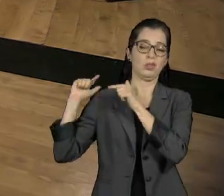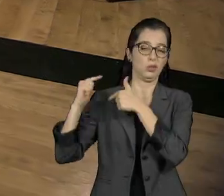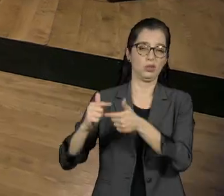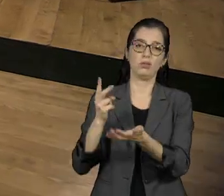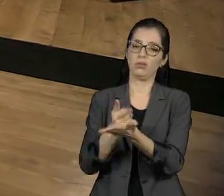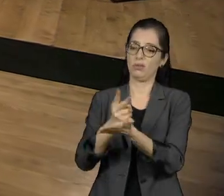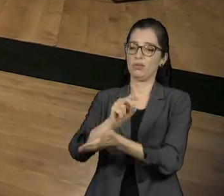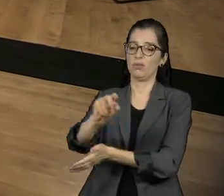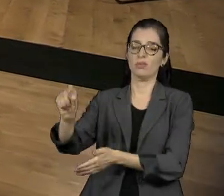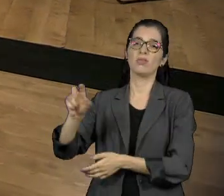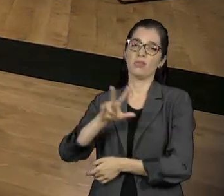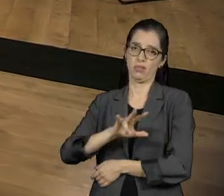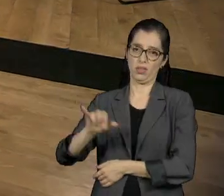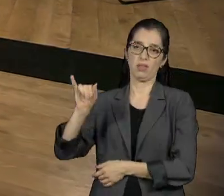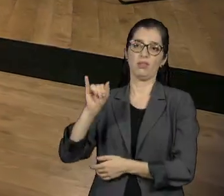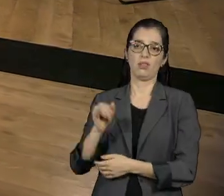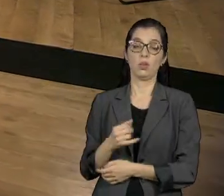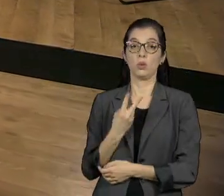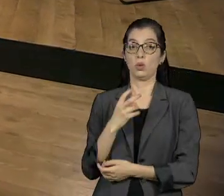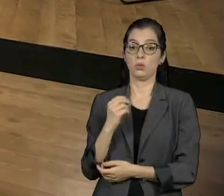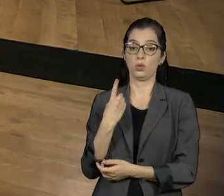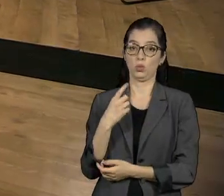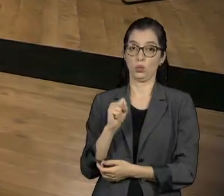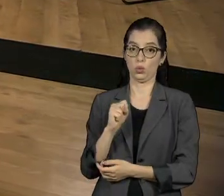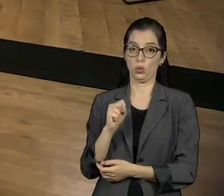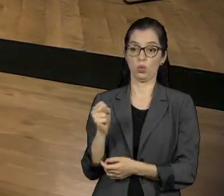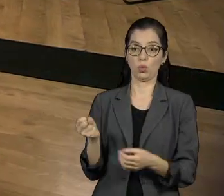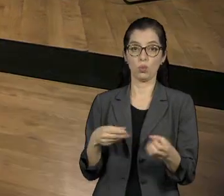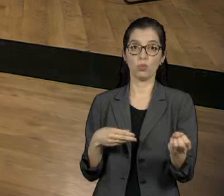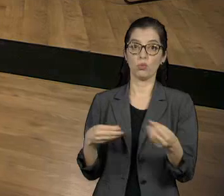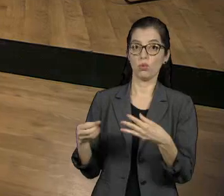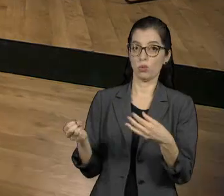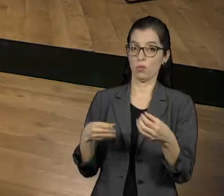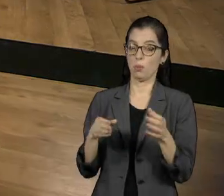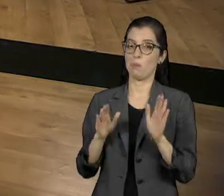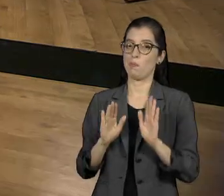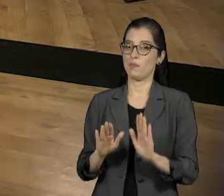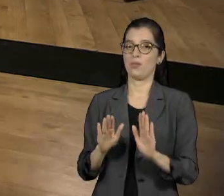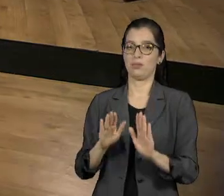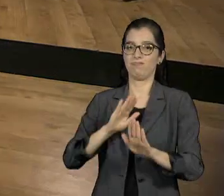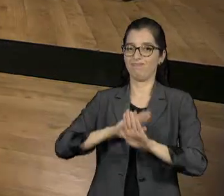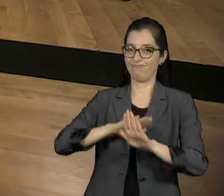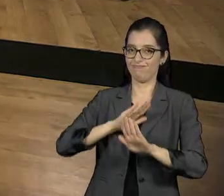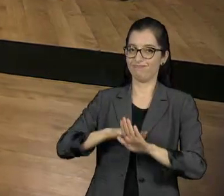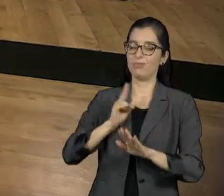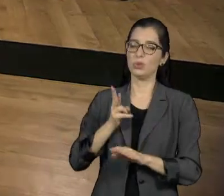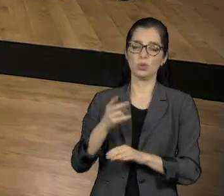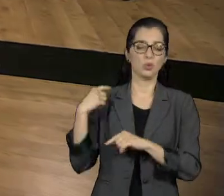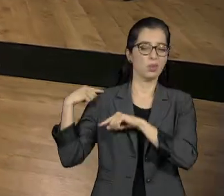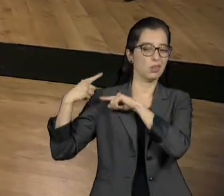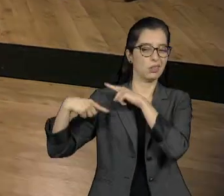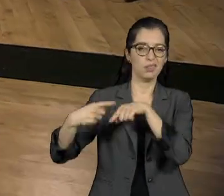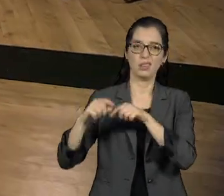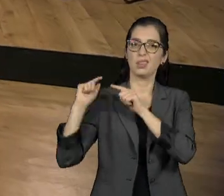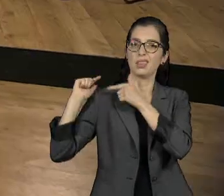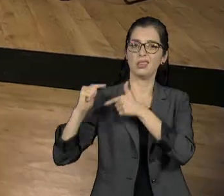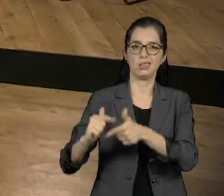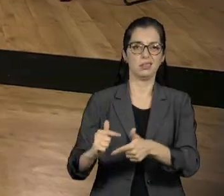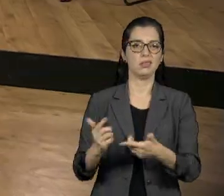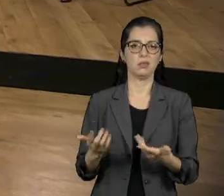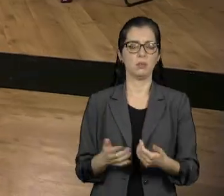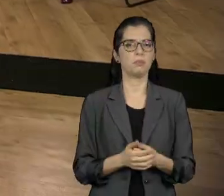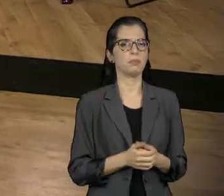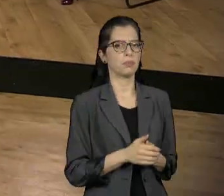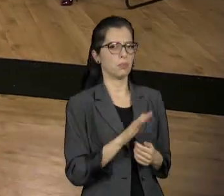porque a gente nesse tinha sentido, antes. Mulheres, negros, essa diversidade toda é mais assim qualitativa e menos quantitativa, né? Mais não para fazer